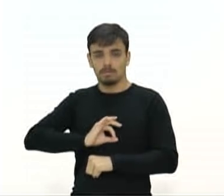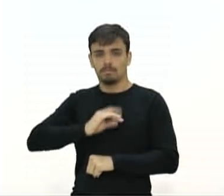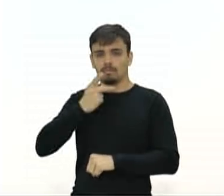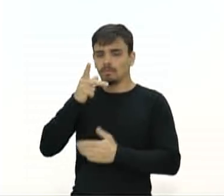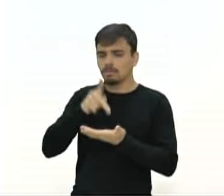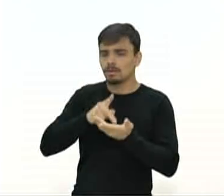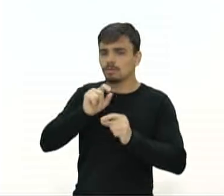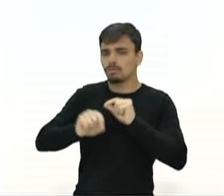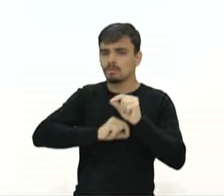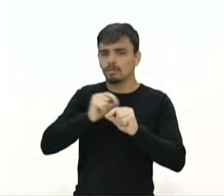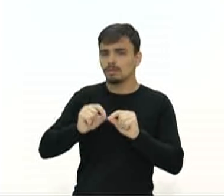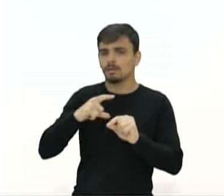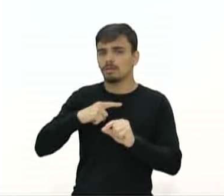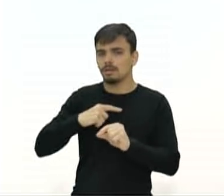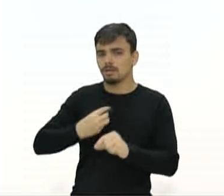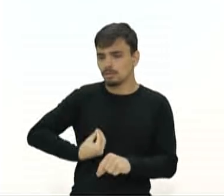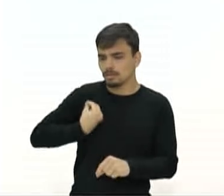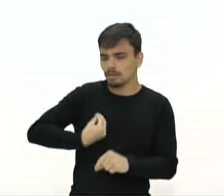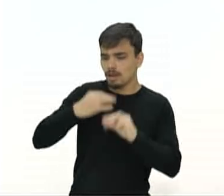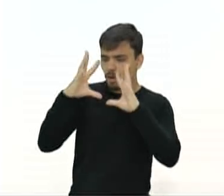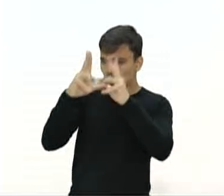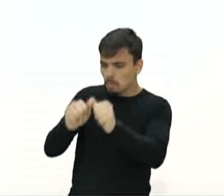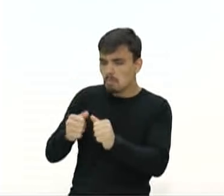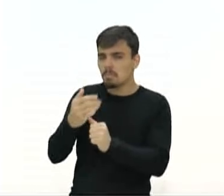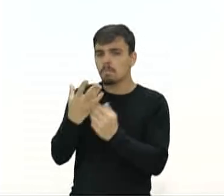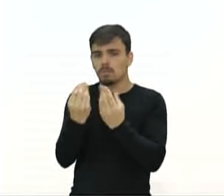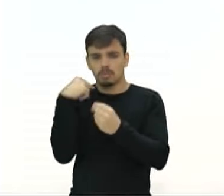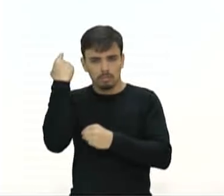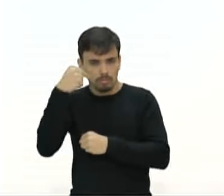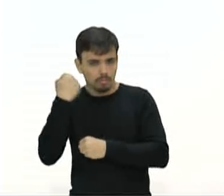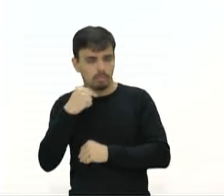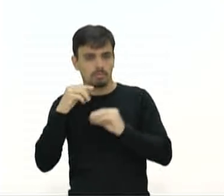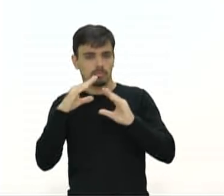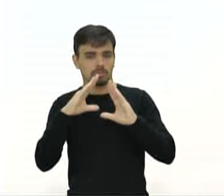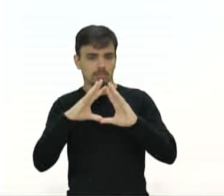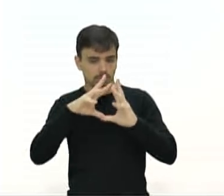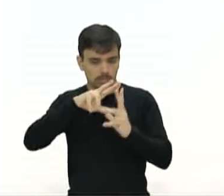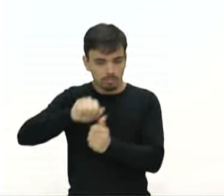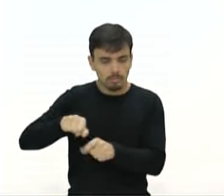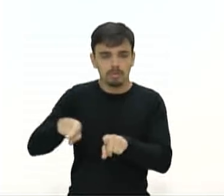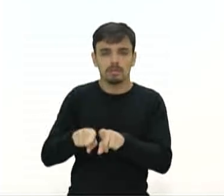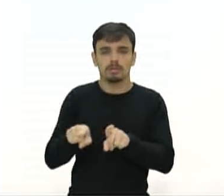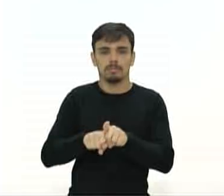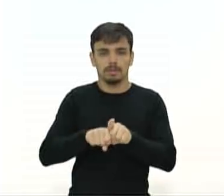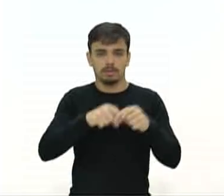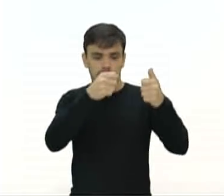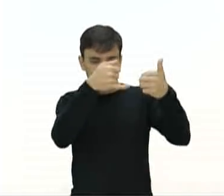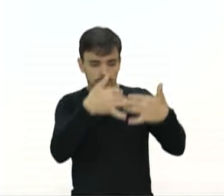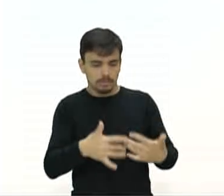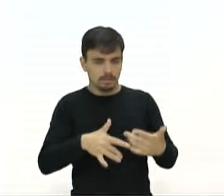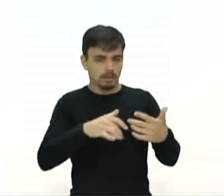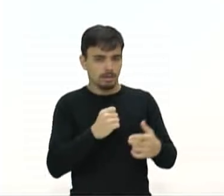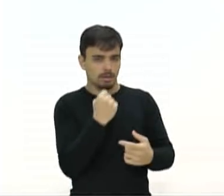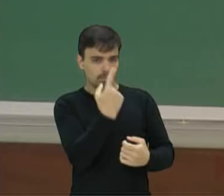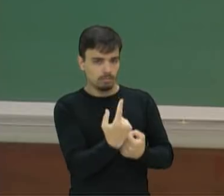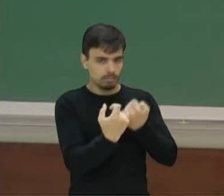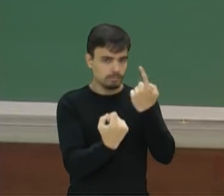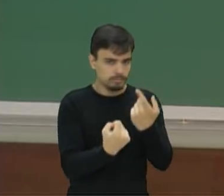a existência de tantos doidos no mundo e menos ainda o inexplicável de alguns